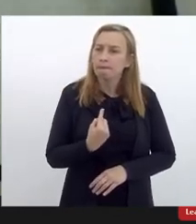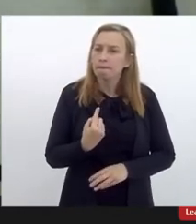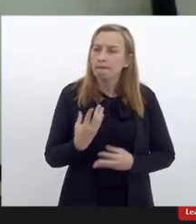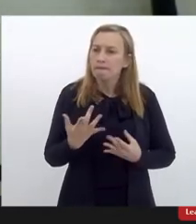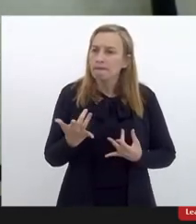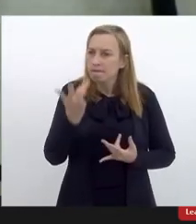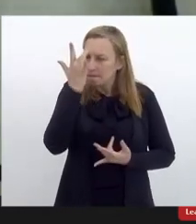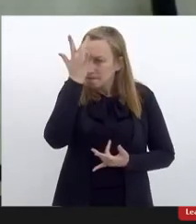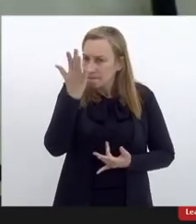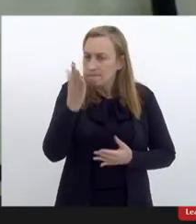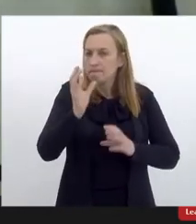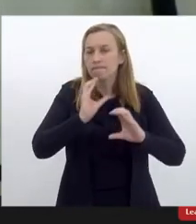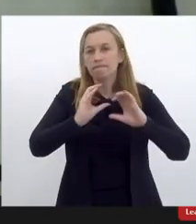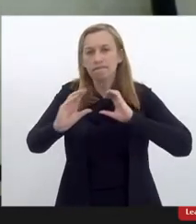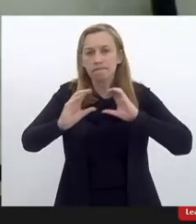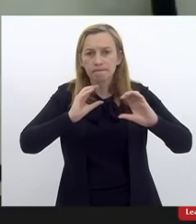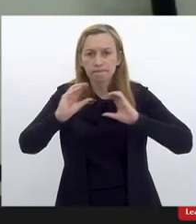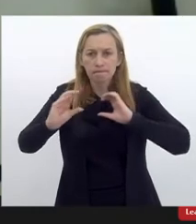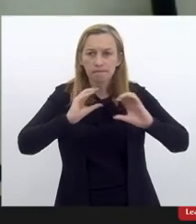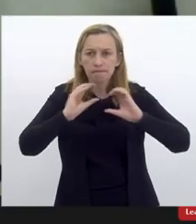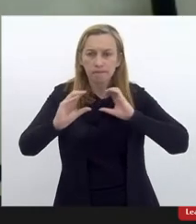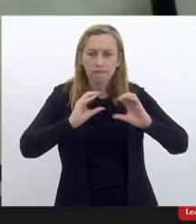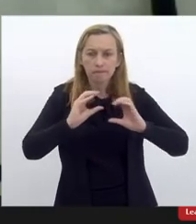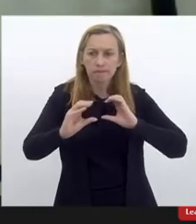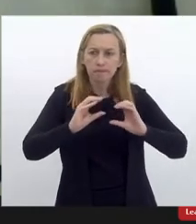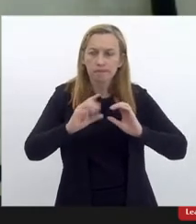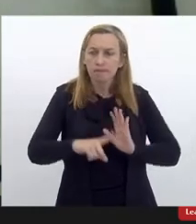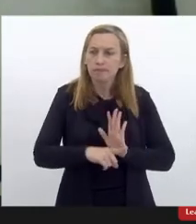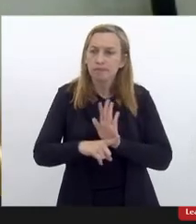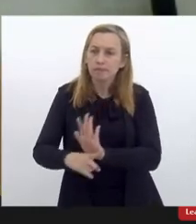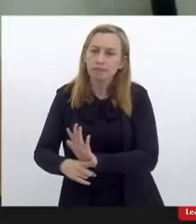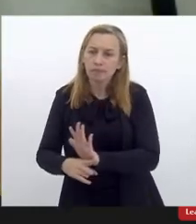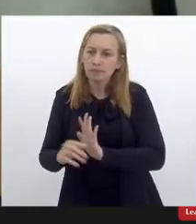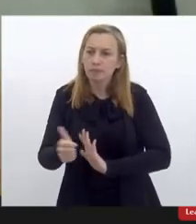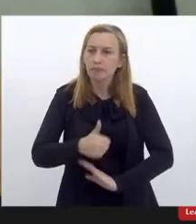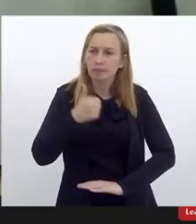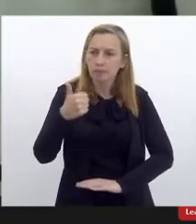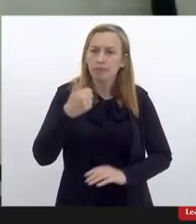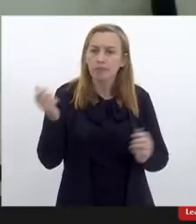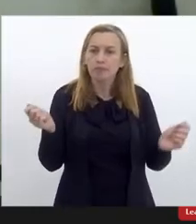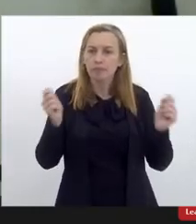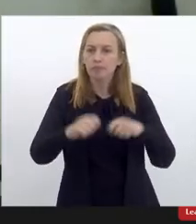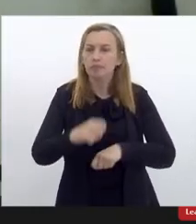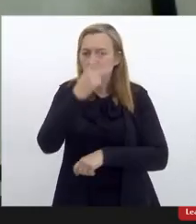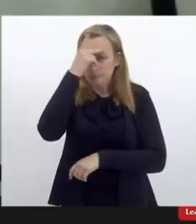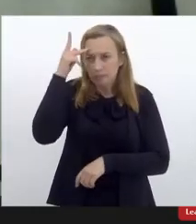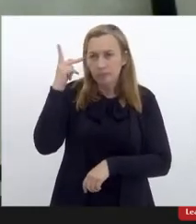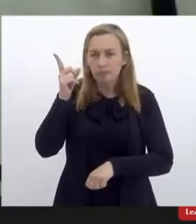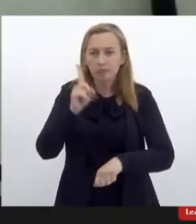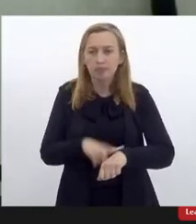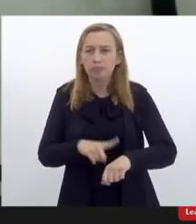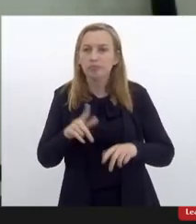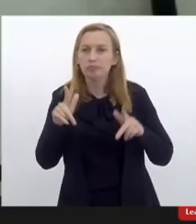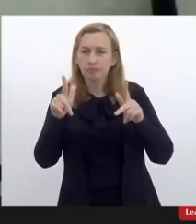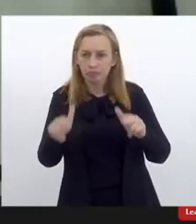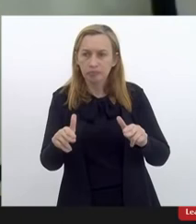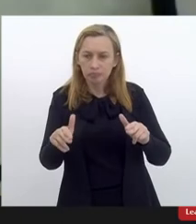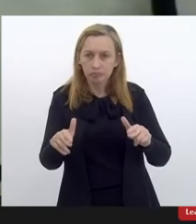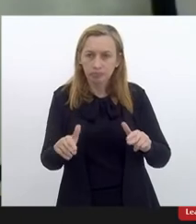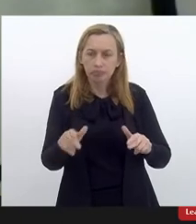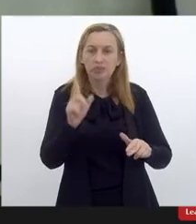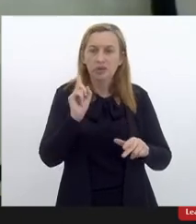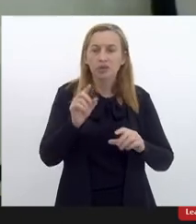facilitar a comunicação e a atender o máximo possível de pessoas ao mesmo tempo, porque